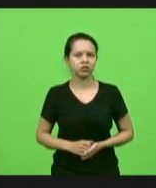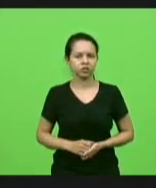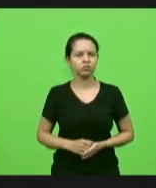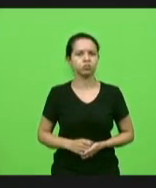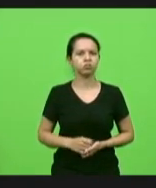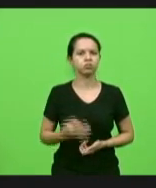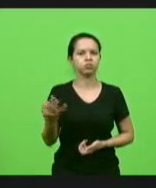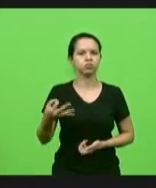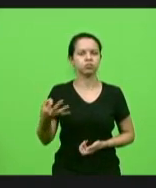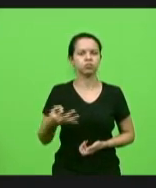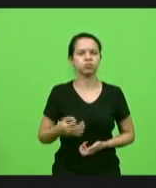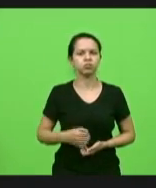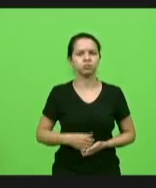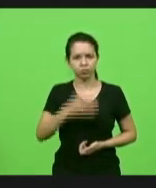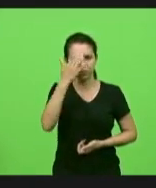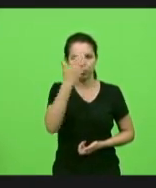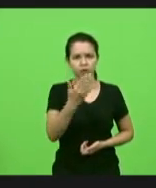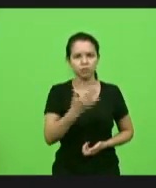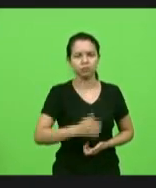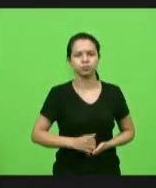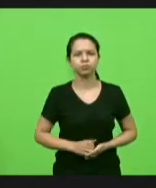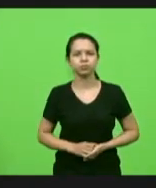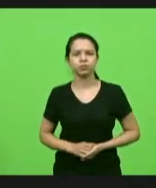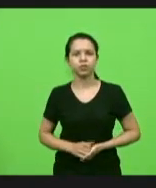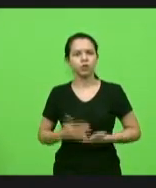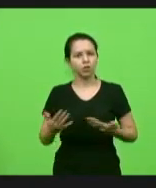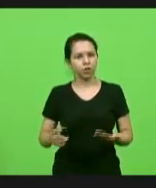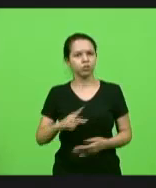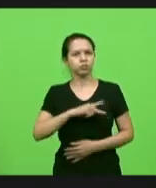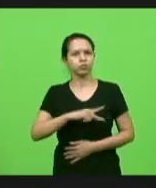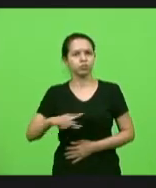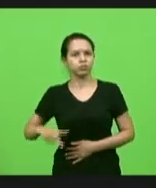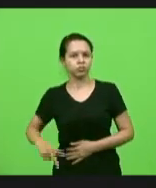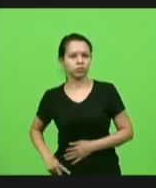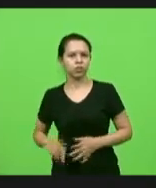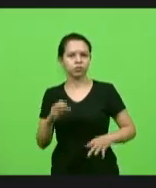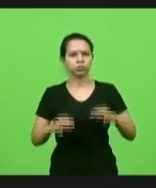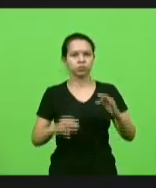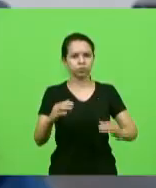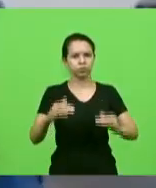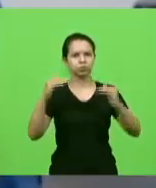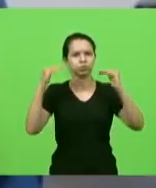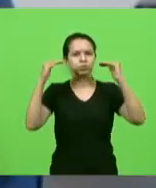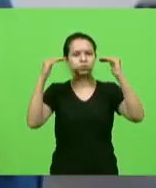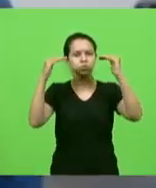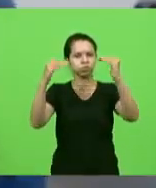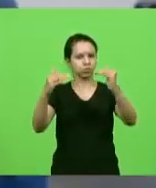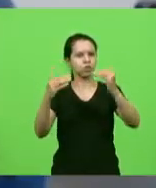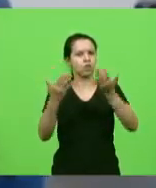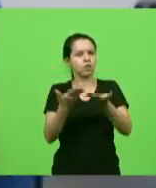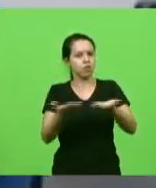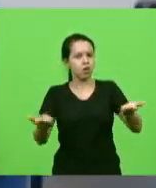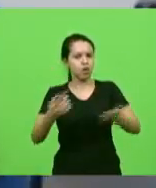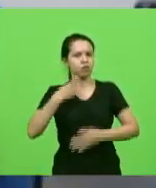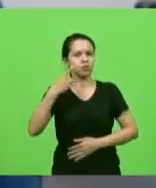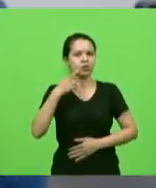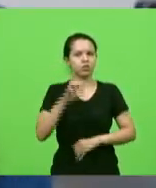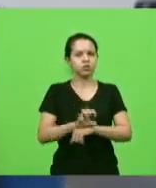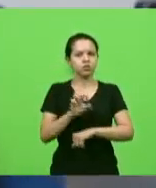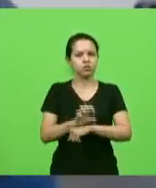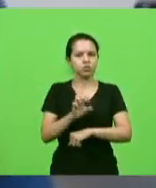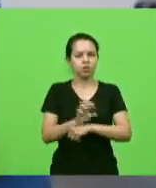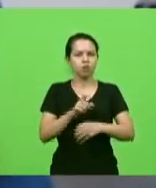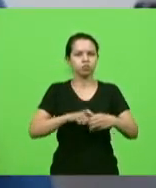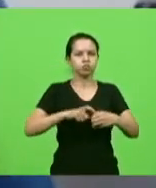é perfeitamente Obrigado o senhor presidente senhoras desembargadora os senhores desembargadores e senhores deputados estaduais